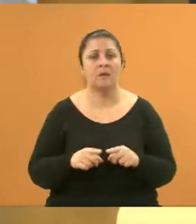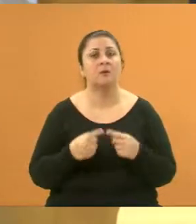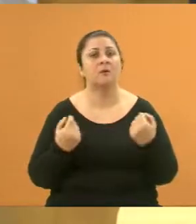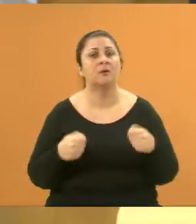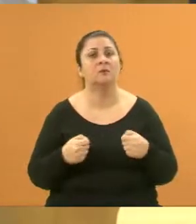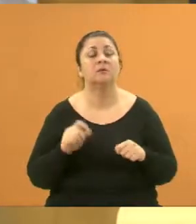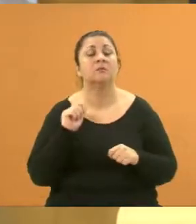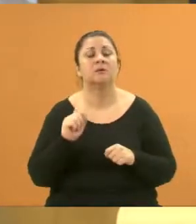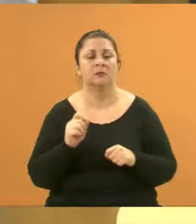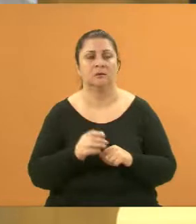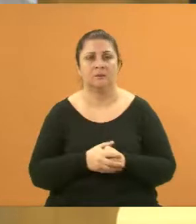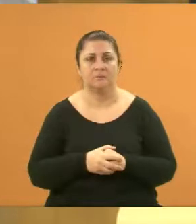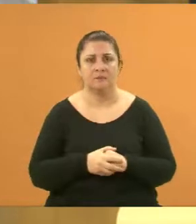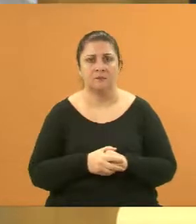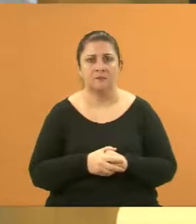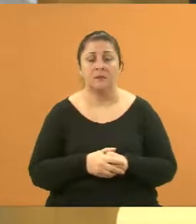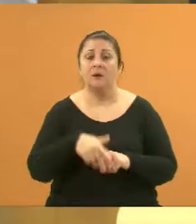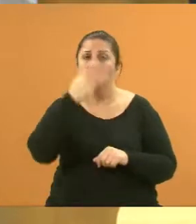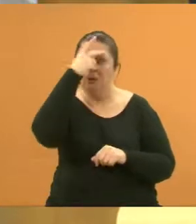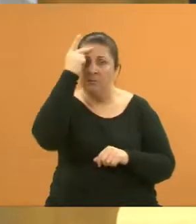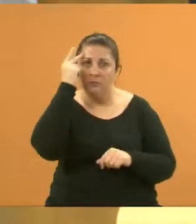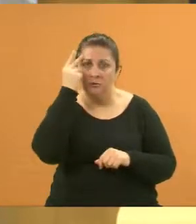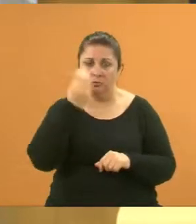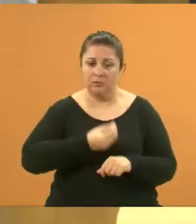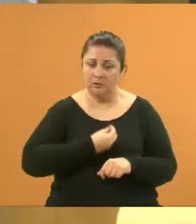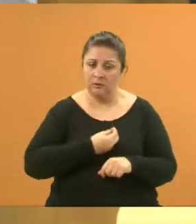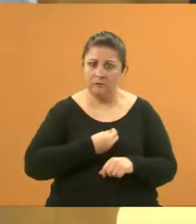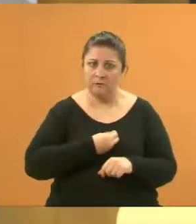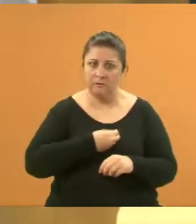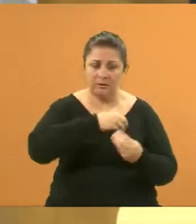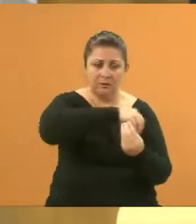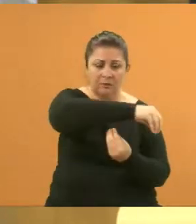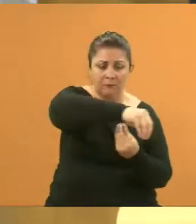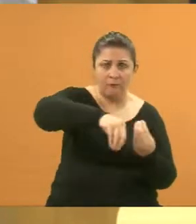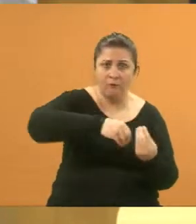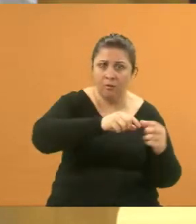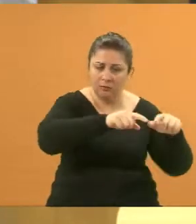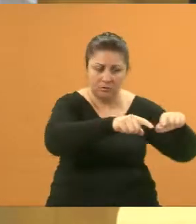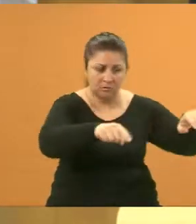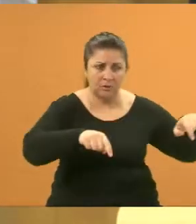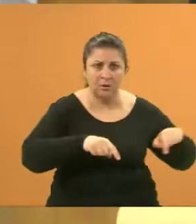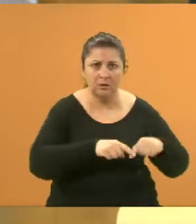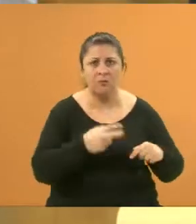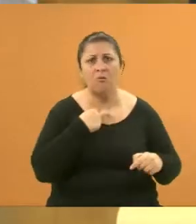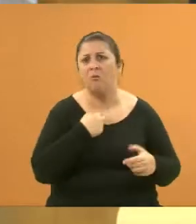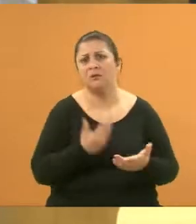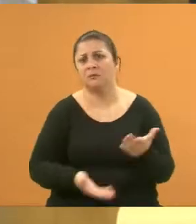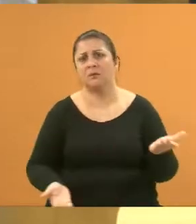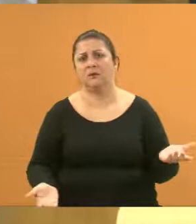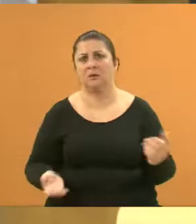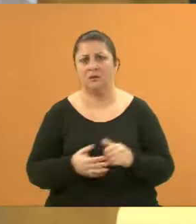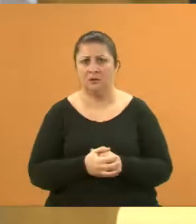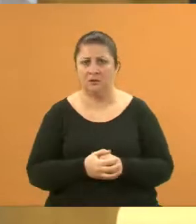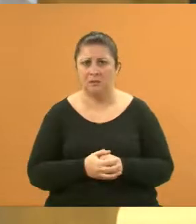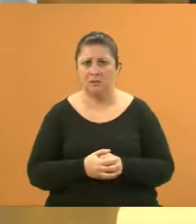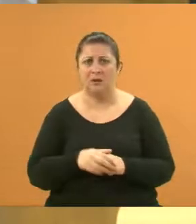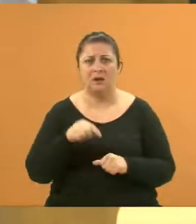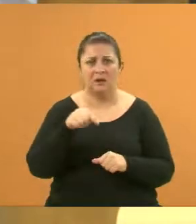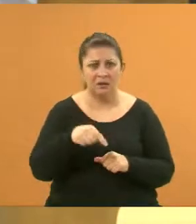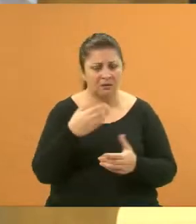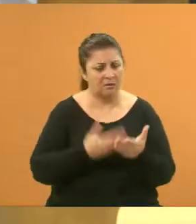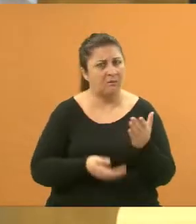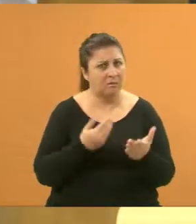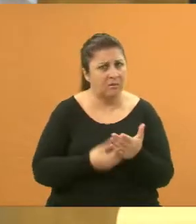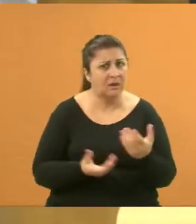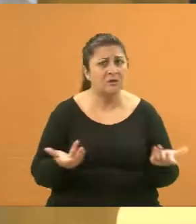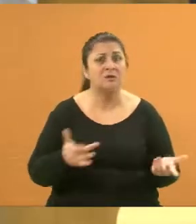está defendendo aqui é que as pessoas que moram em torno desses imóveis não tenham prejuízo. E o prejuízo aqui, vereador Arildo, é